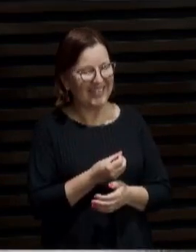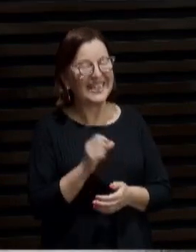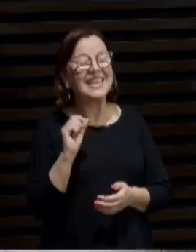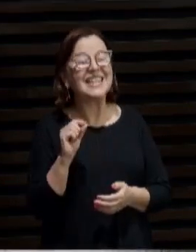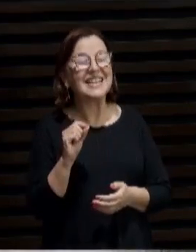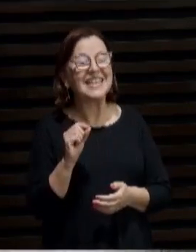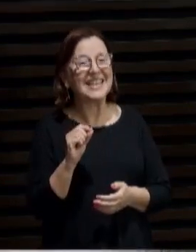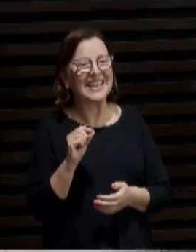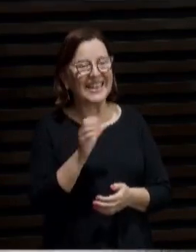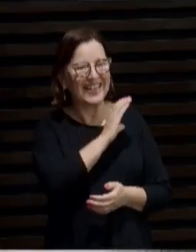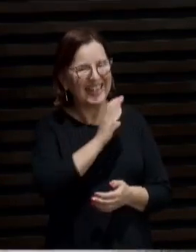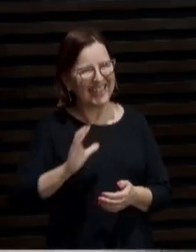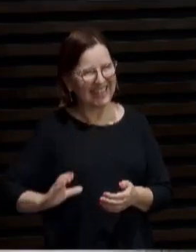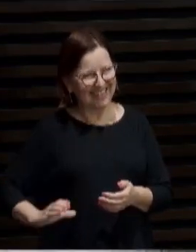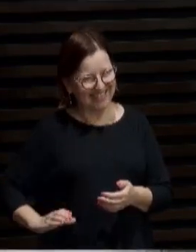Cristo formada em vós.